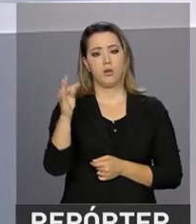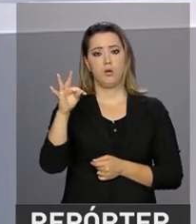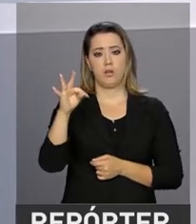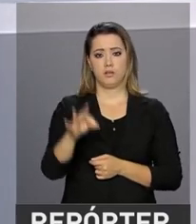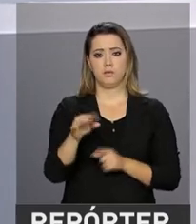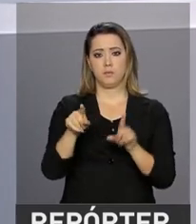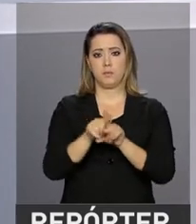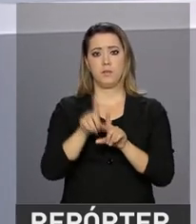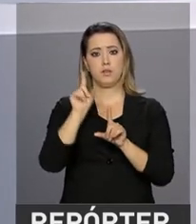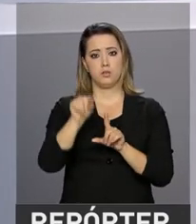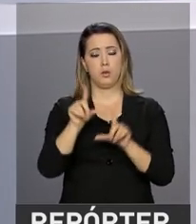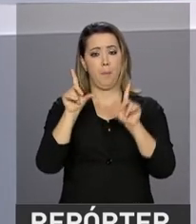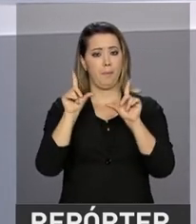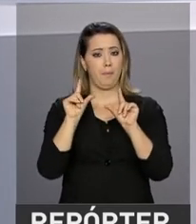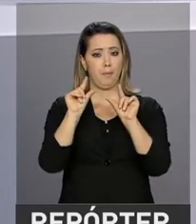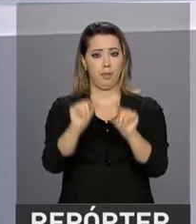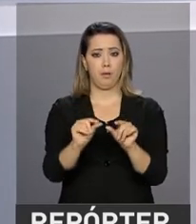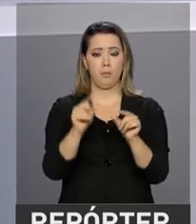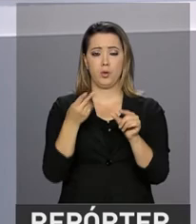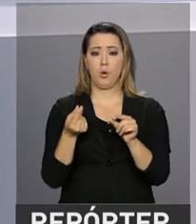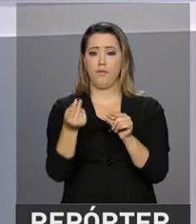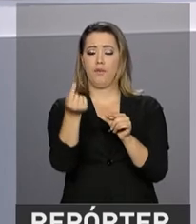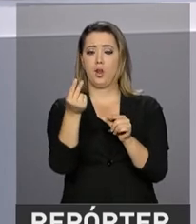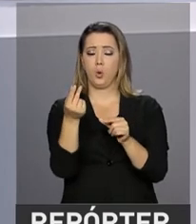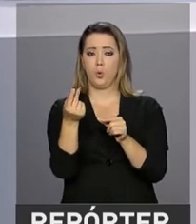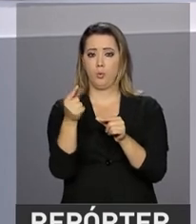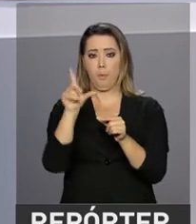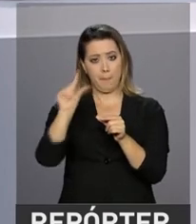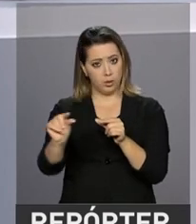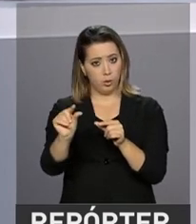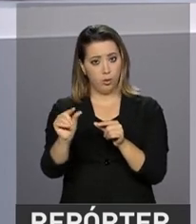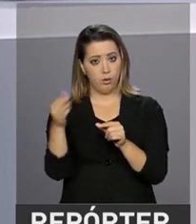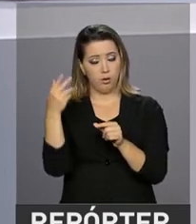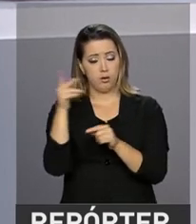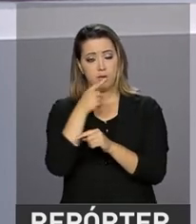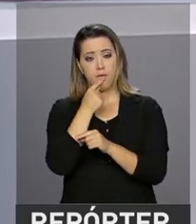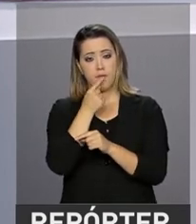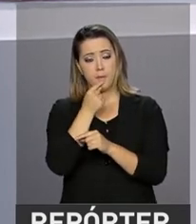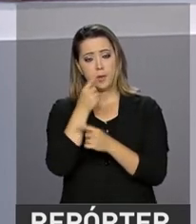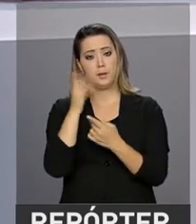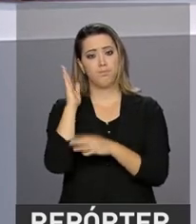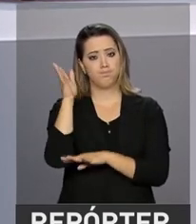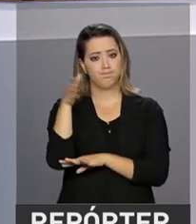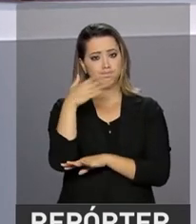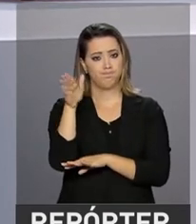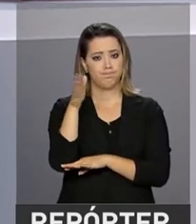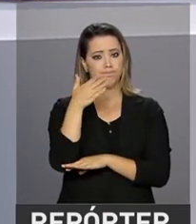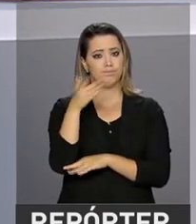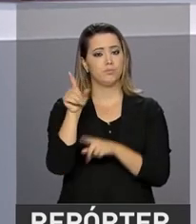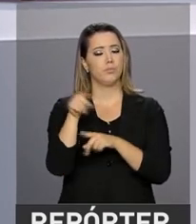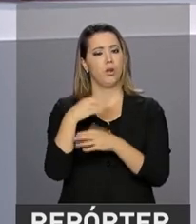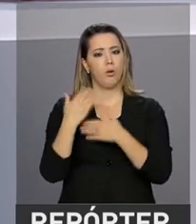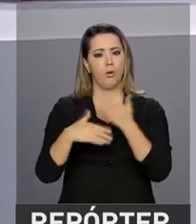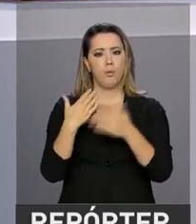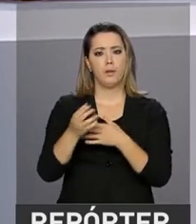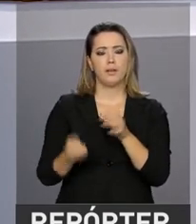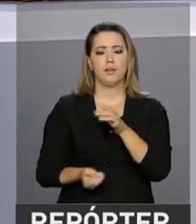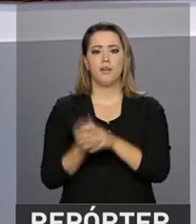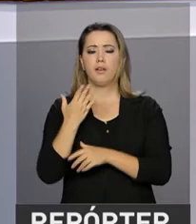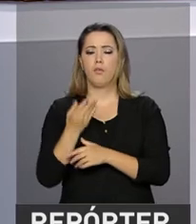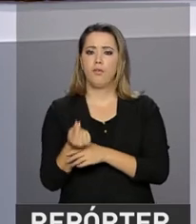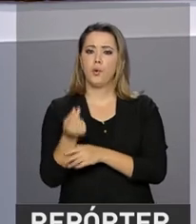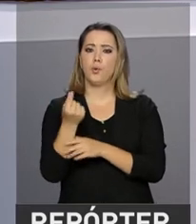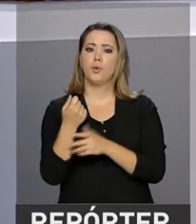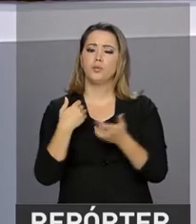da bandeira vermelha segundo o operador nacional do sistema a medida acompanha o aumento do custo de geração de energia elétrica